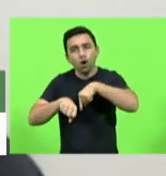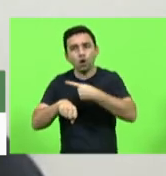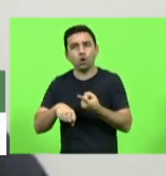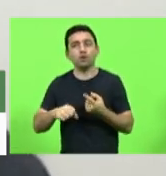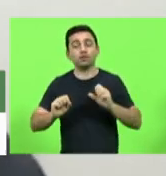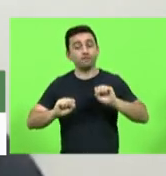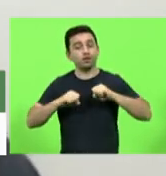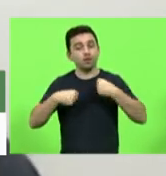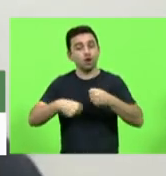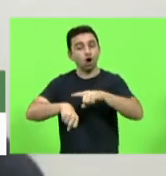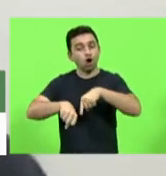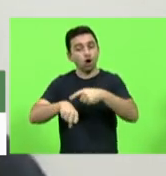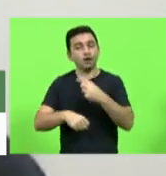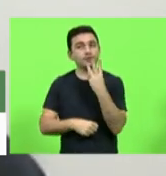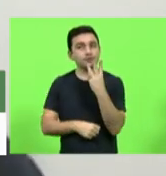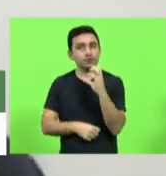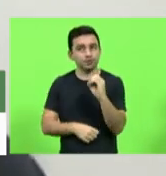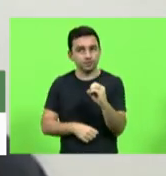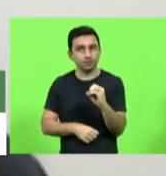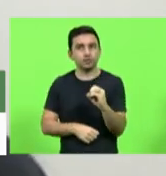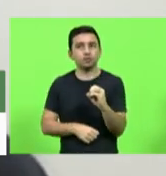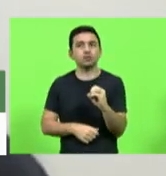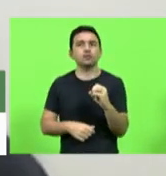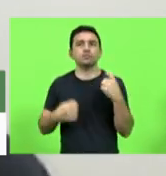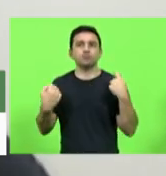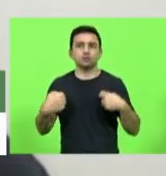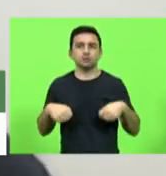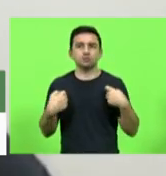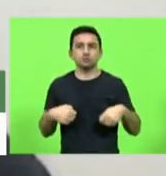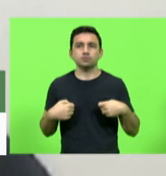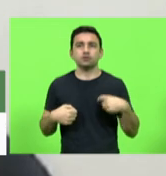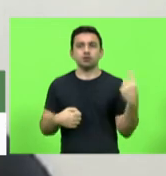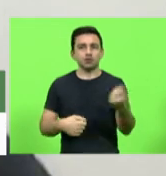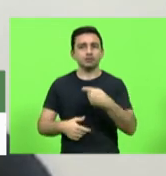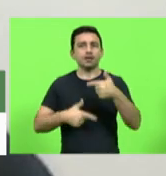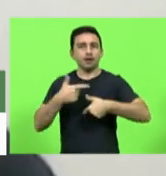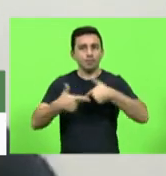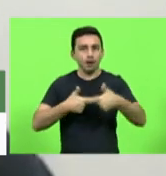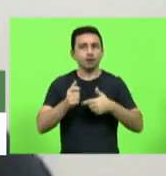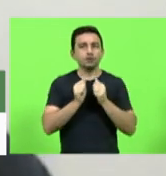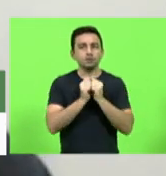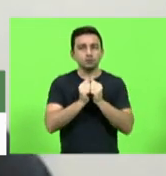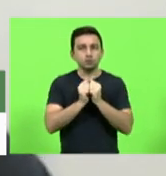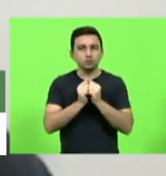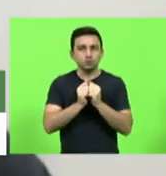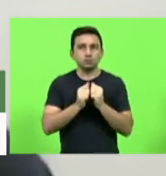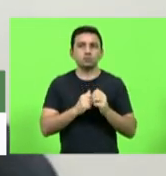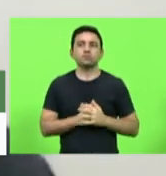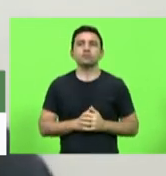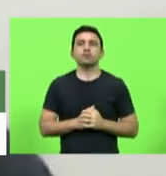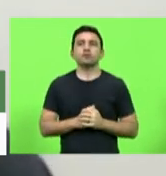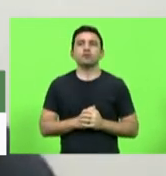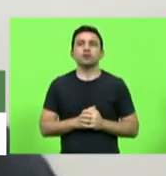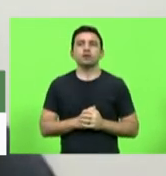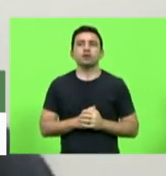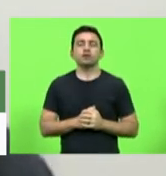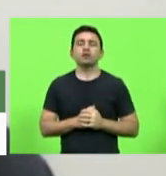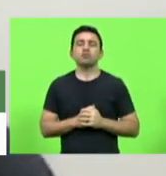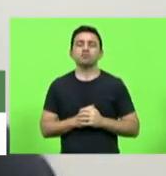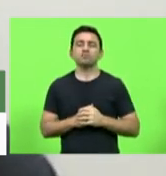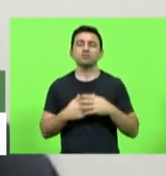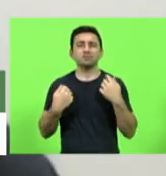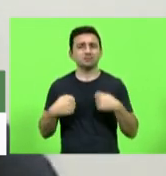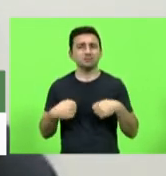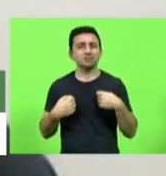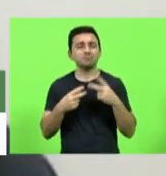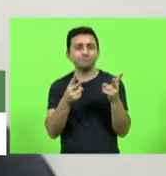de 30 horas, eu não estou falando do sindicato, mas quando a gente trabalha em conjunto, a gente sabe disso, né? E temos, assim, porque a gente tem visto